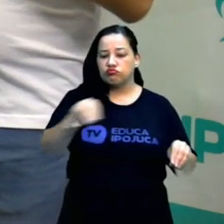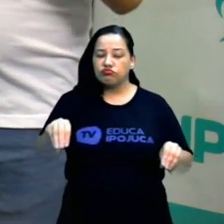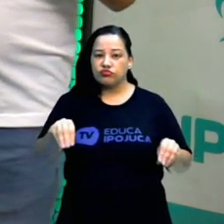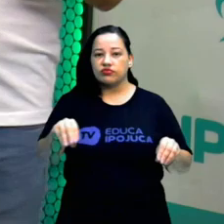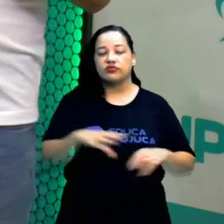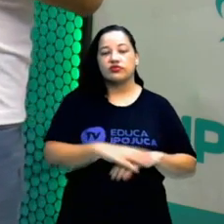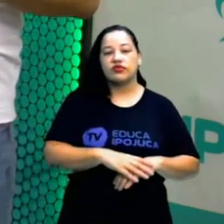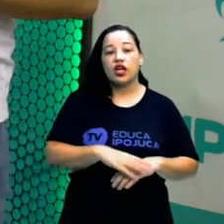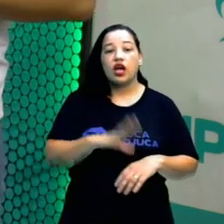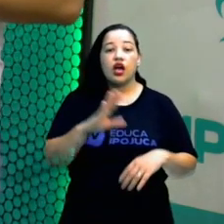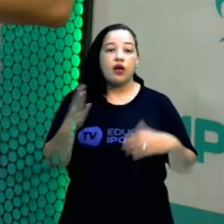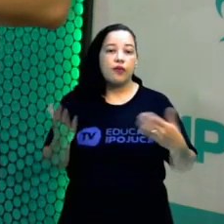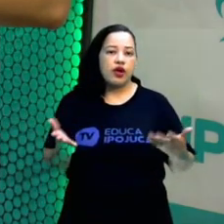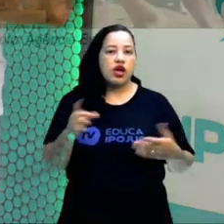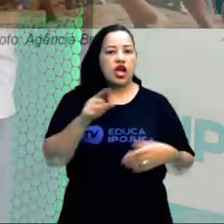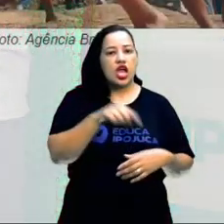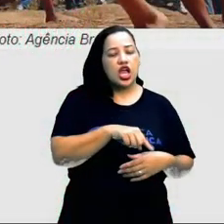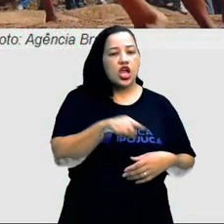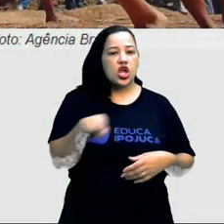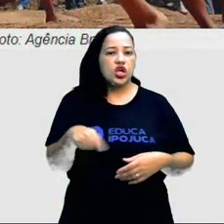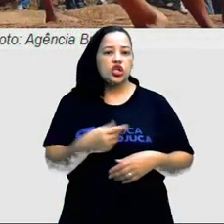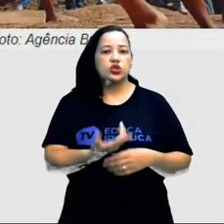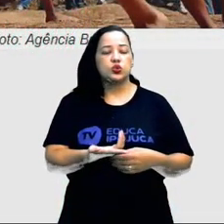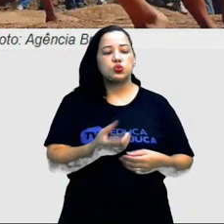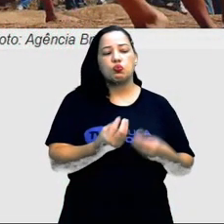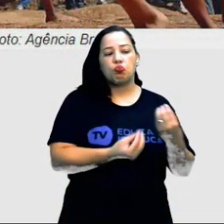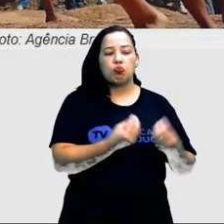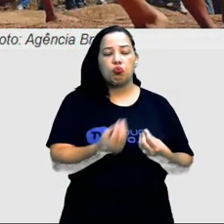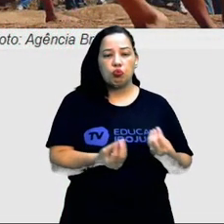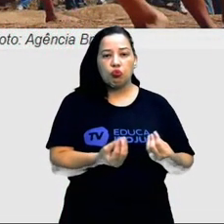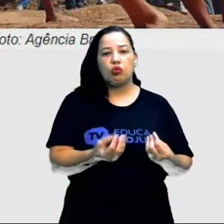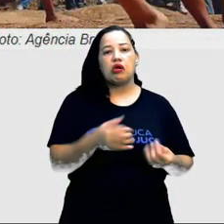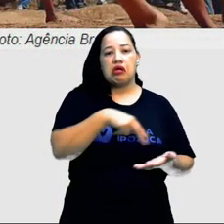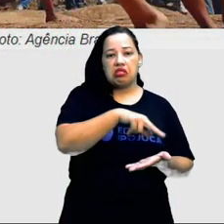Em cada cultura, cada povo tem suas danças.